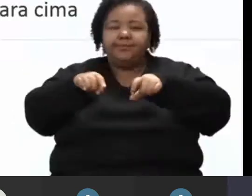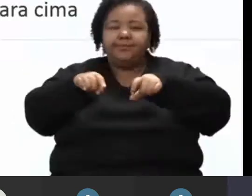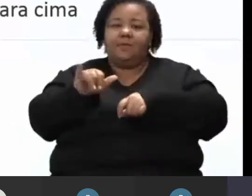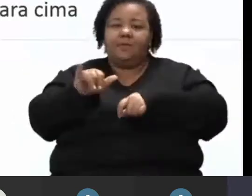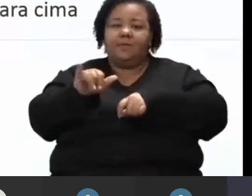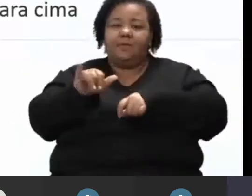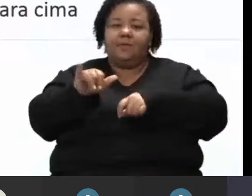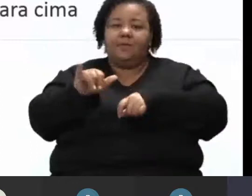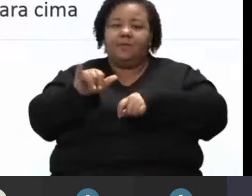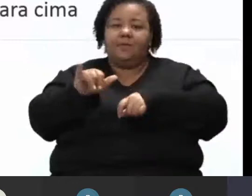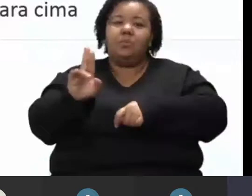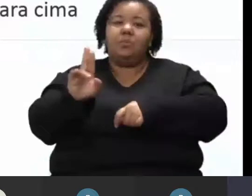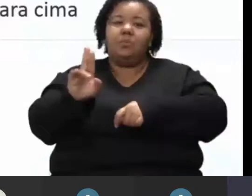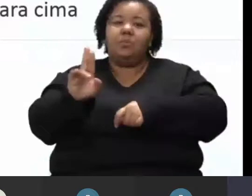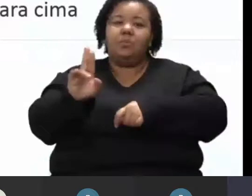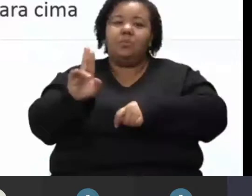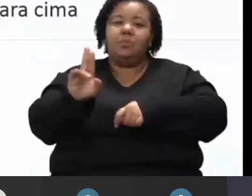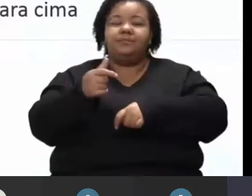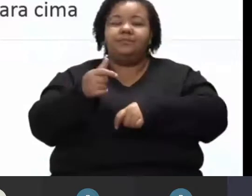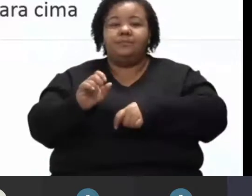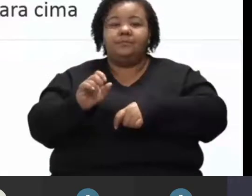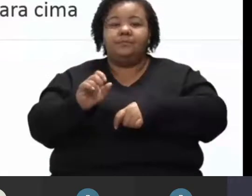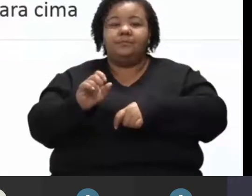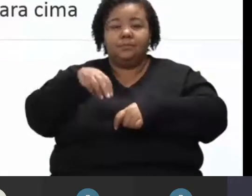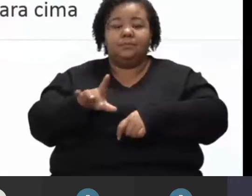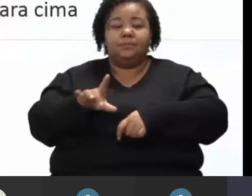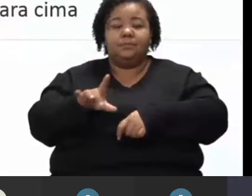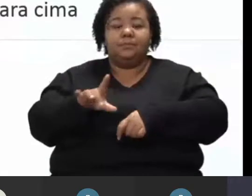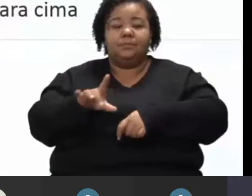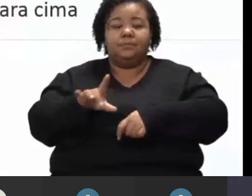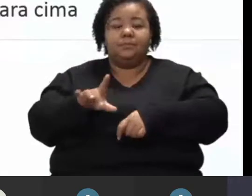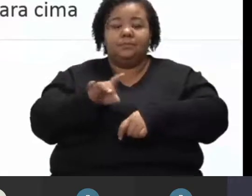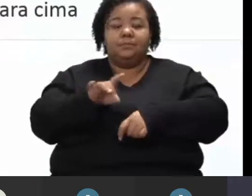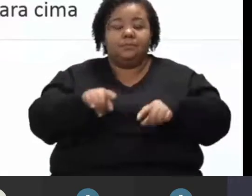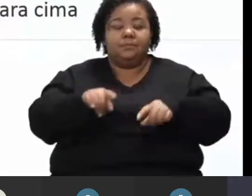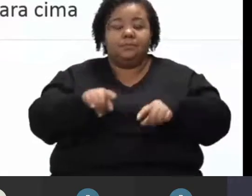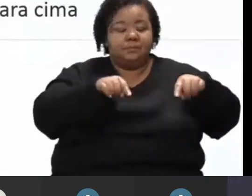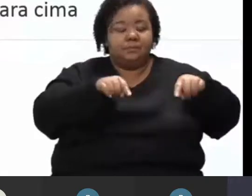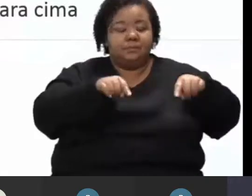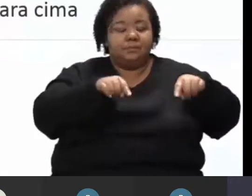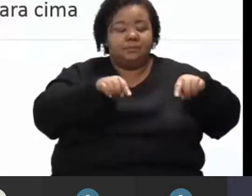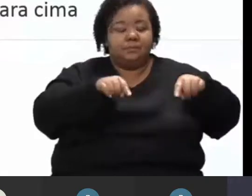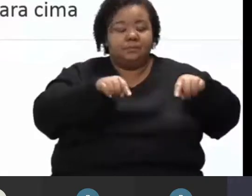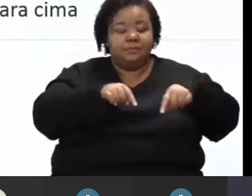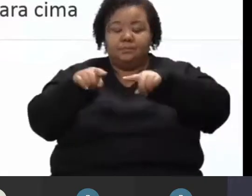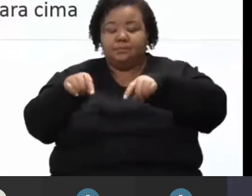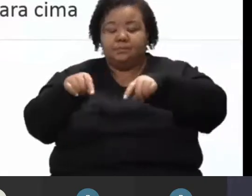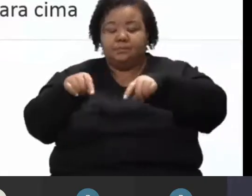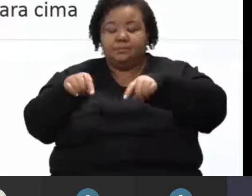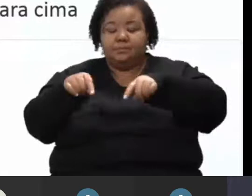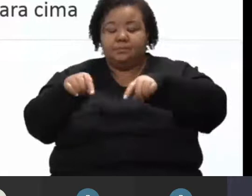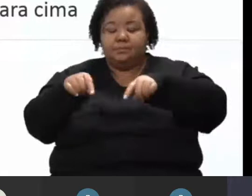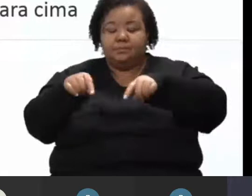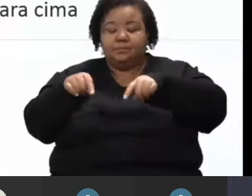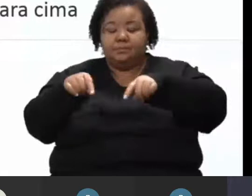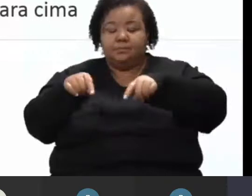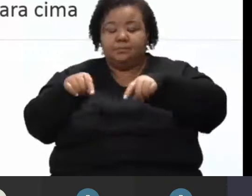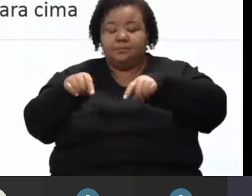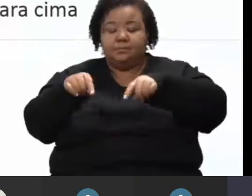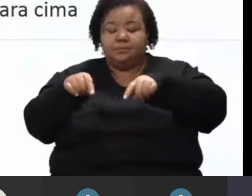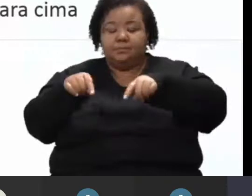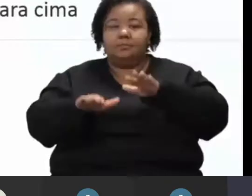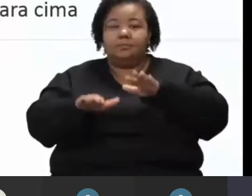utilizar ali em volume de 20 ml. Em cada placa, você vai distribuir mais ou menos 20